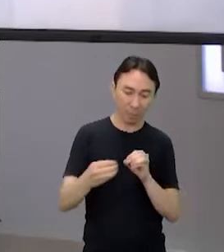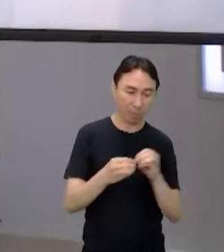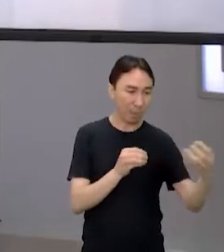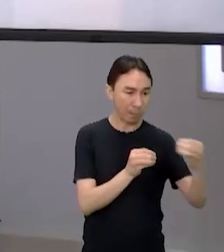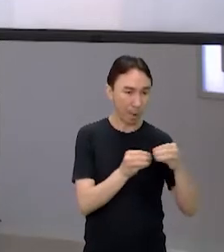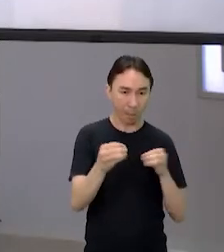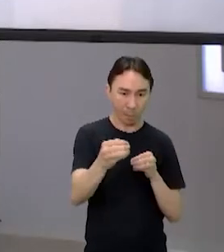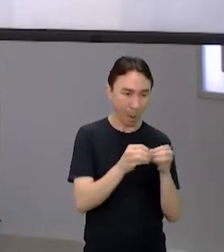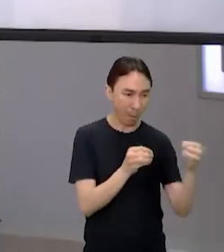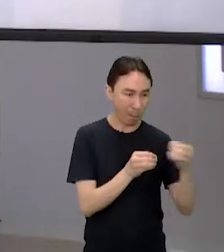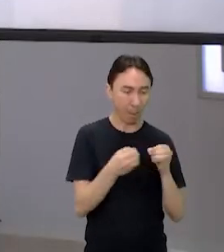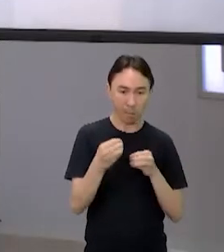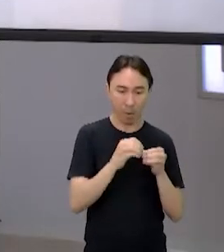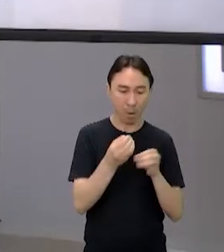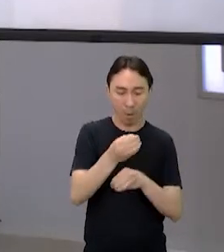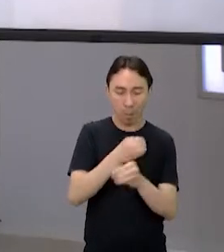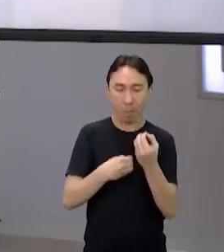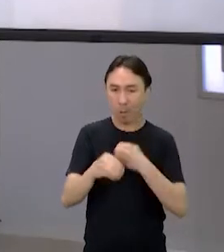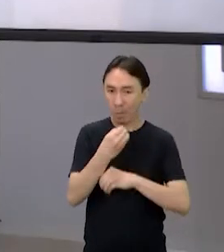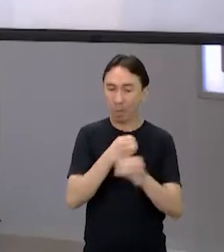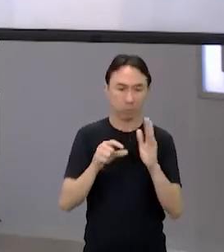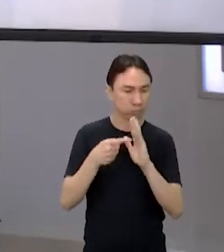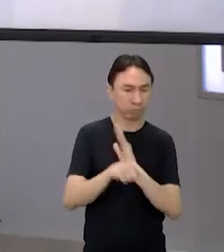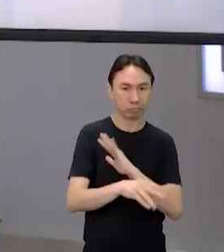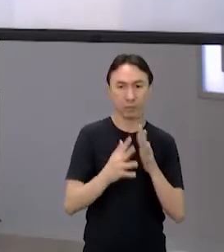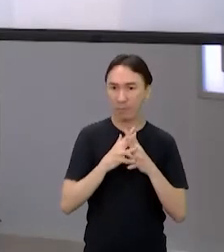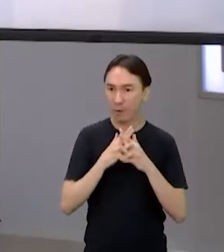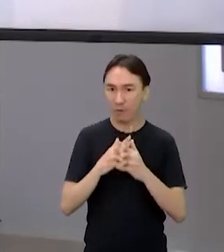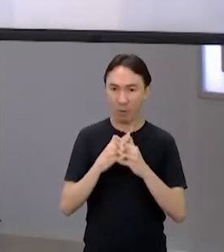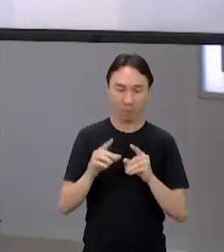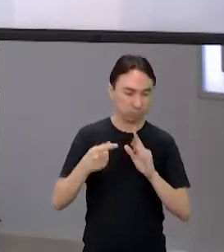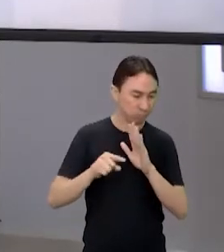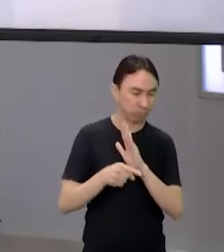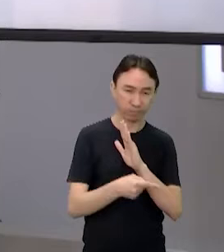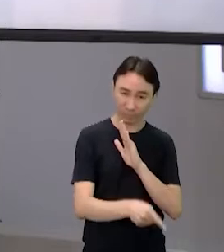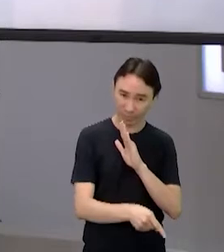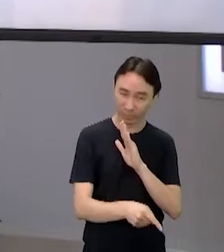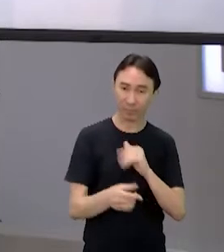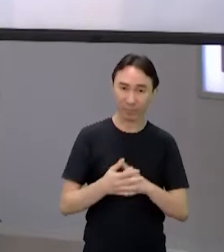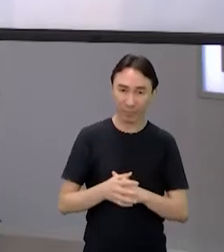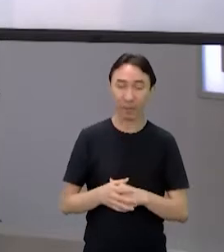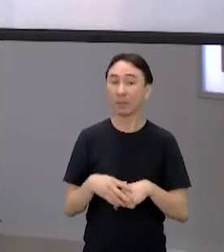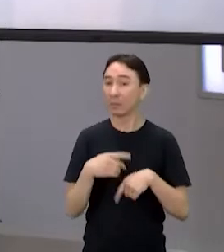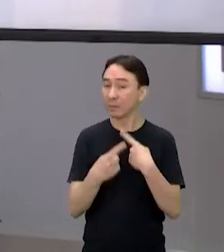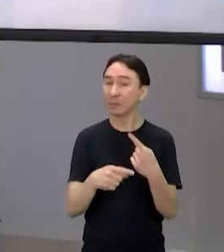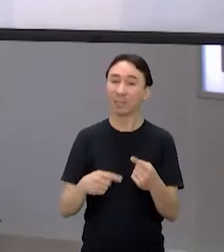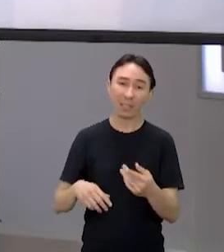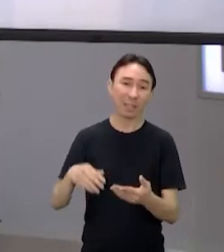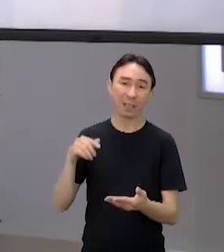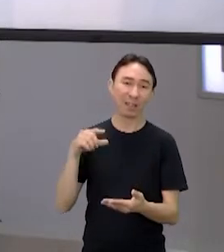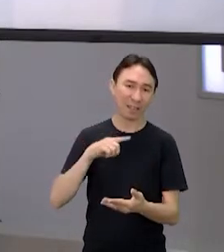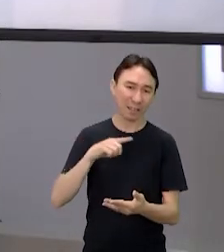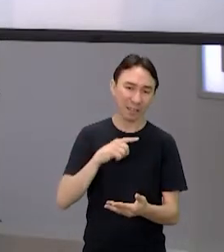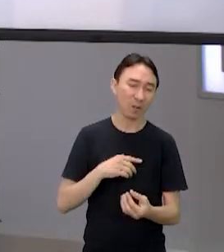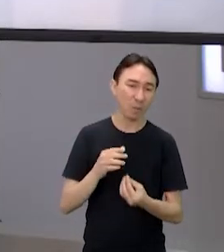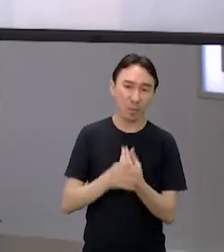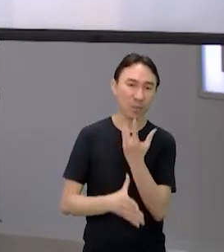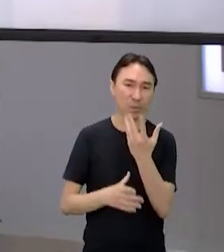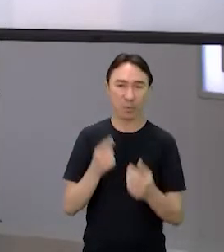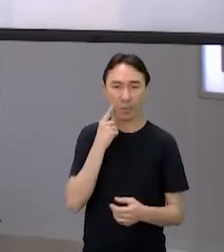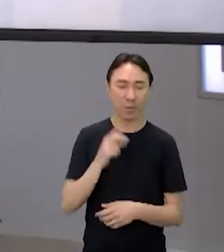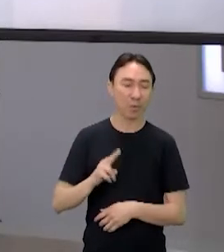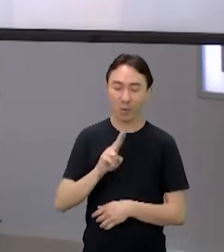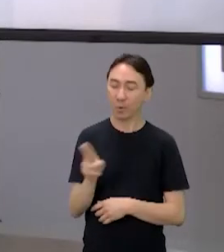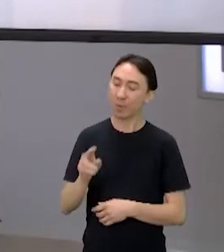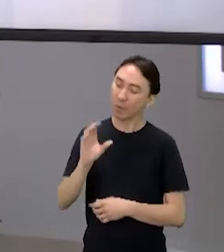partir daí moléculas mais complexas até o surgimento de coacervados. Né? Ele dá o nome lá